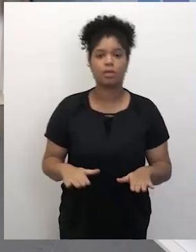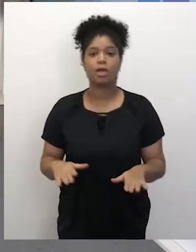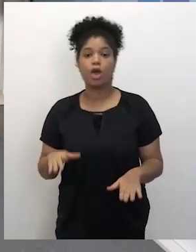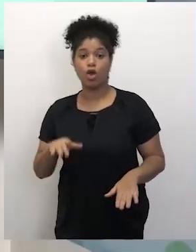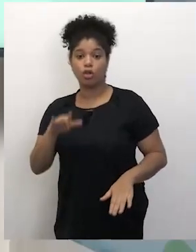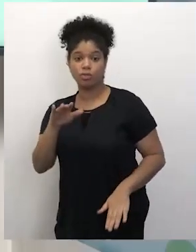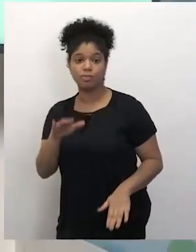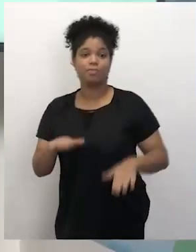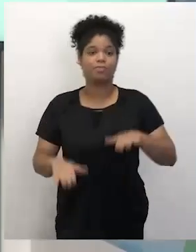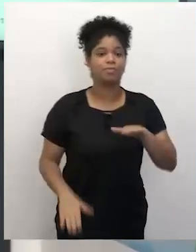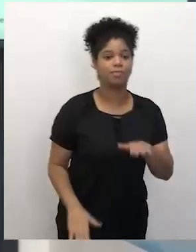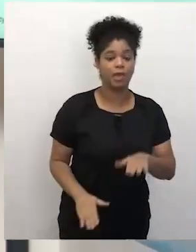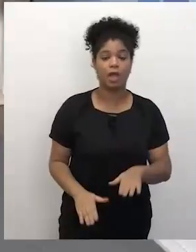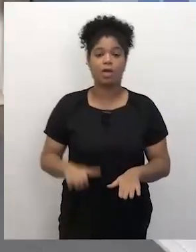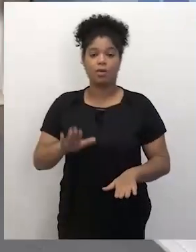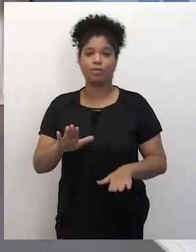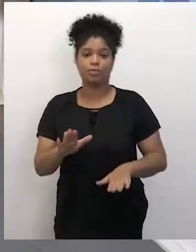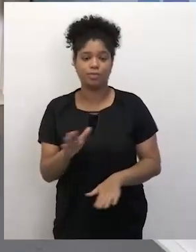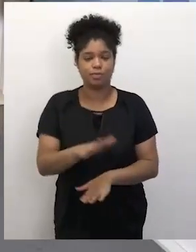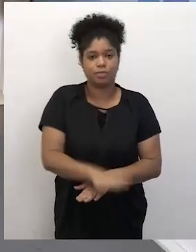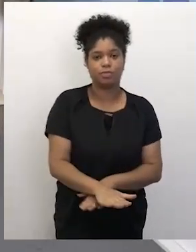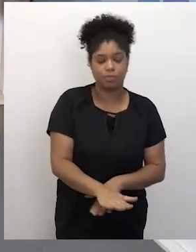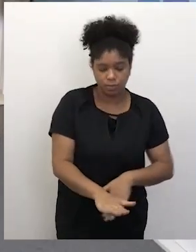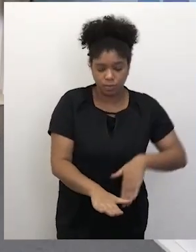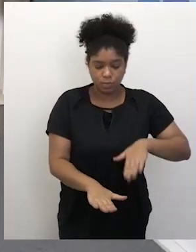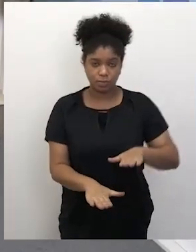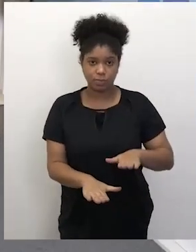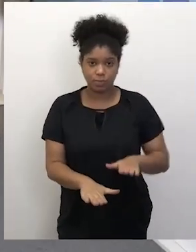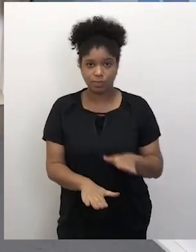Joelho sobe e escorrega.